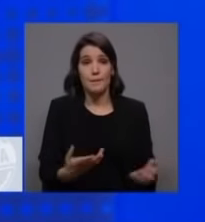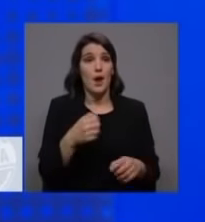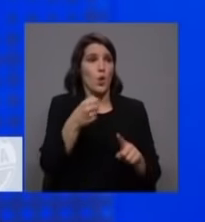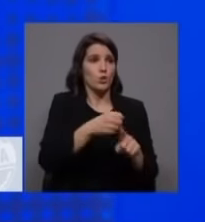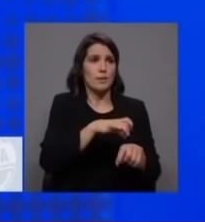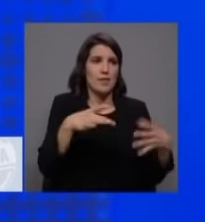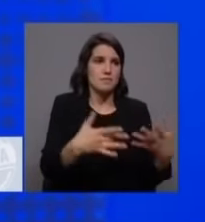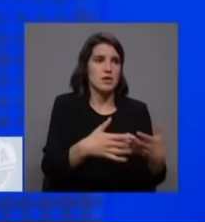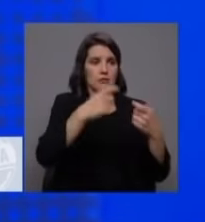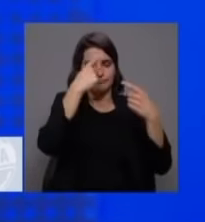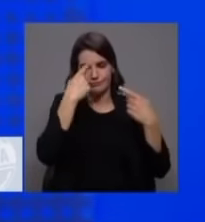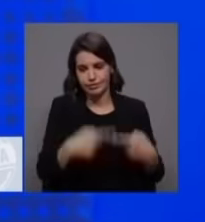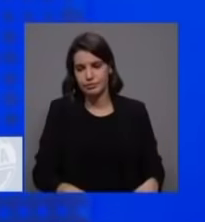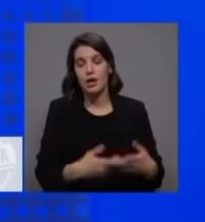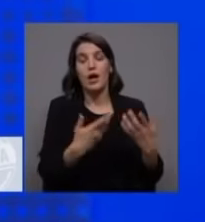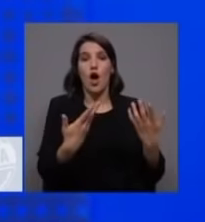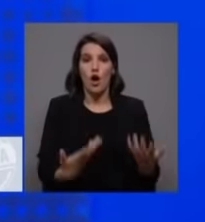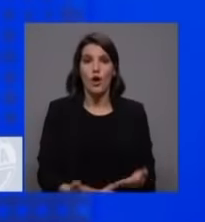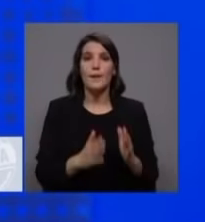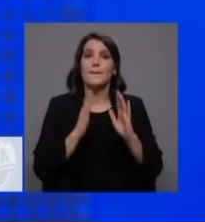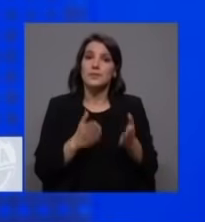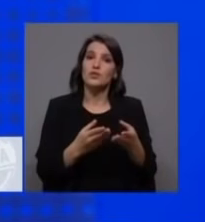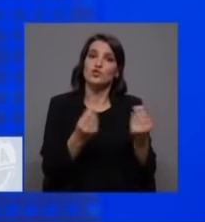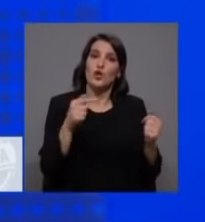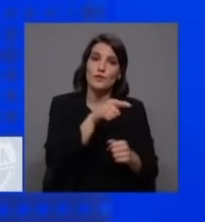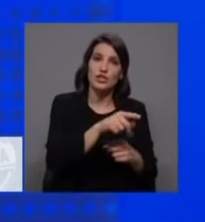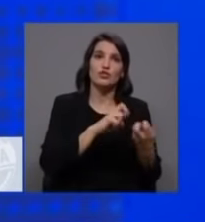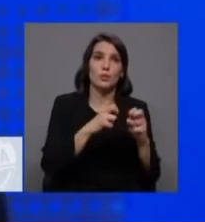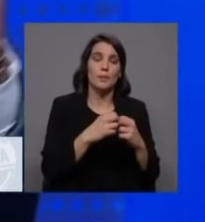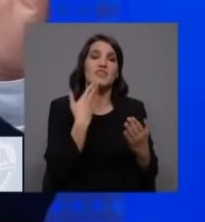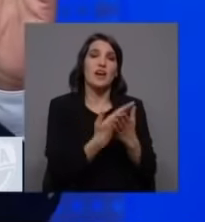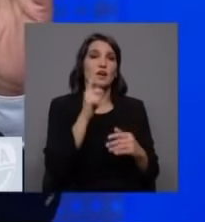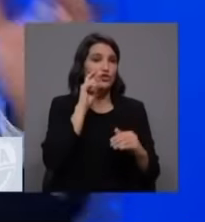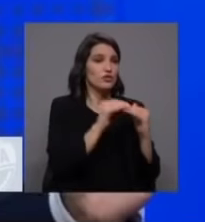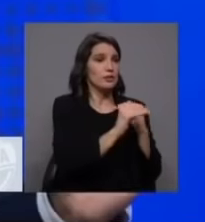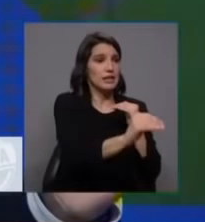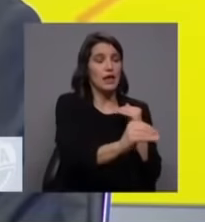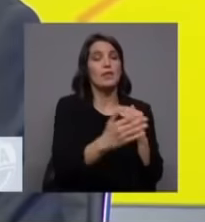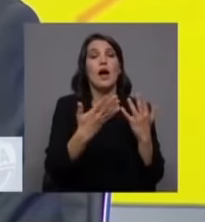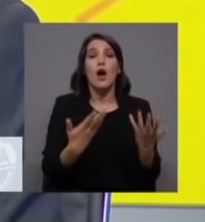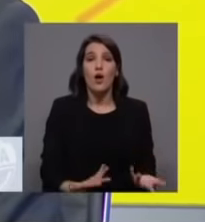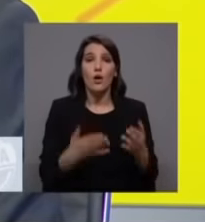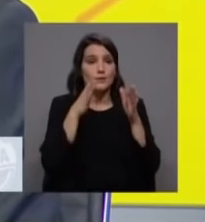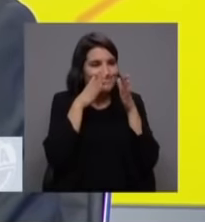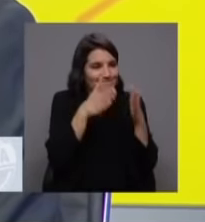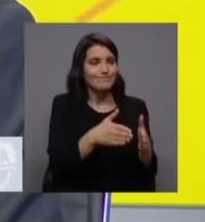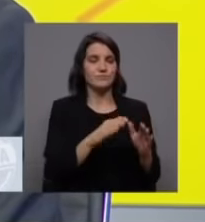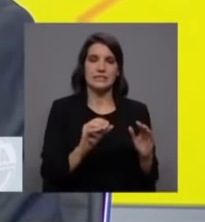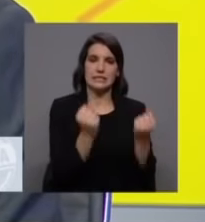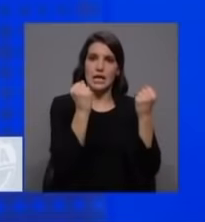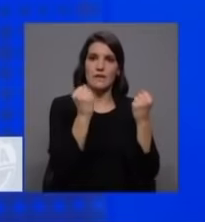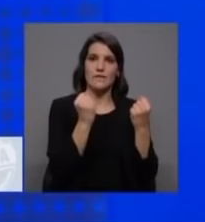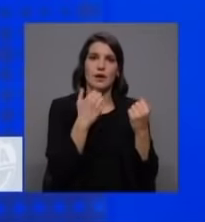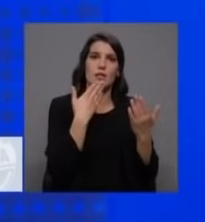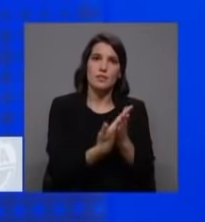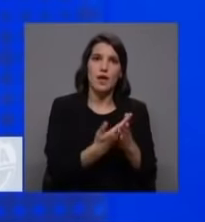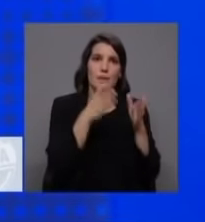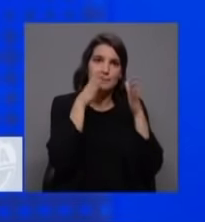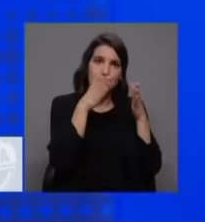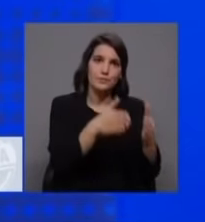anemia e neste momento é preciso responder é sempre vai haver estabilidade temos trabalhar na mensagem a recuperação para ter mais é só